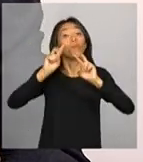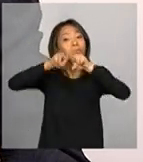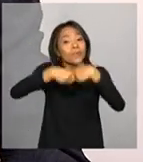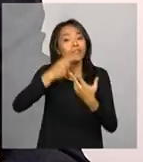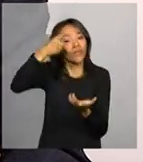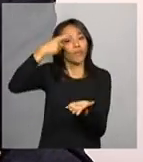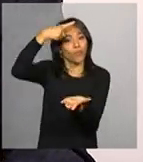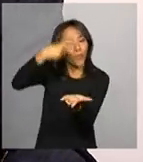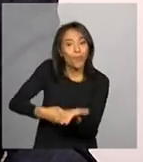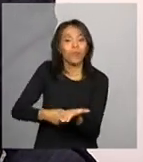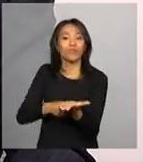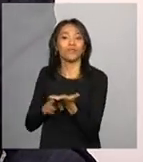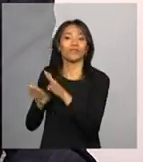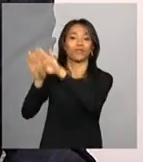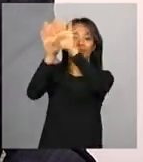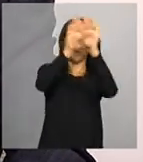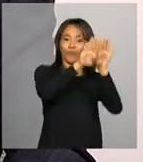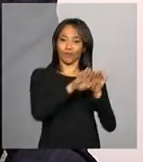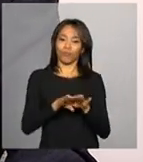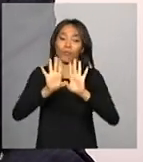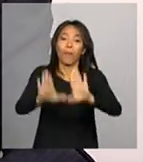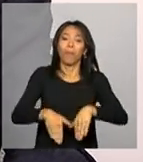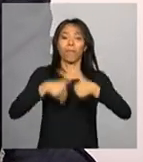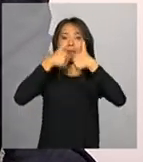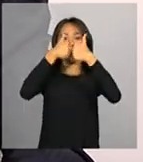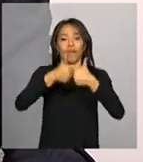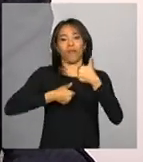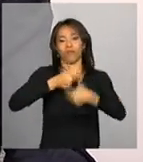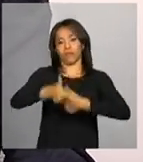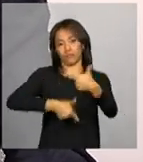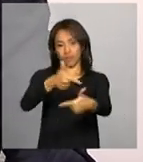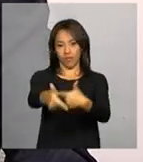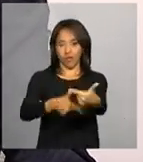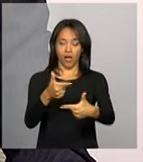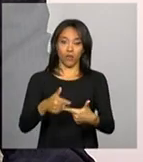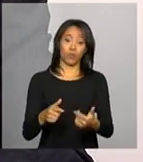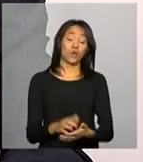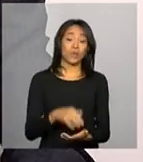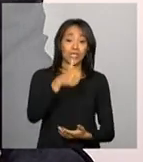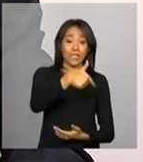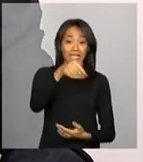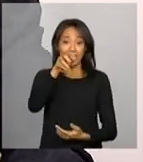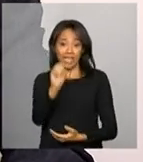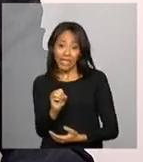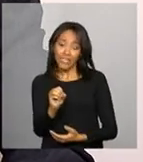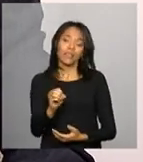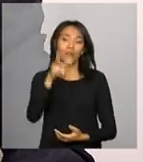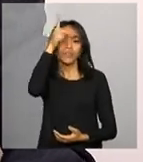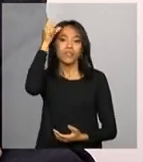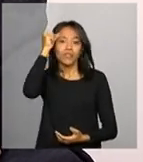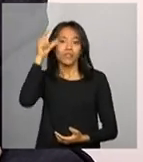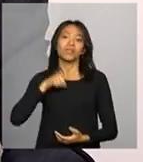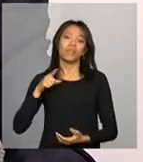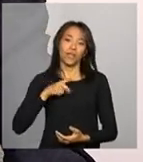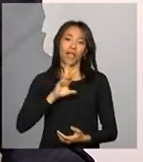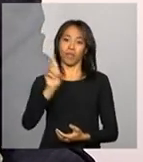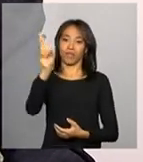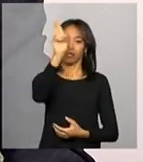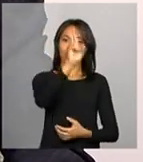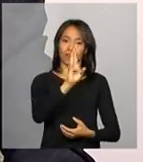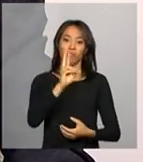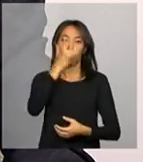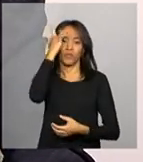eu passei aprimoramento da gestão nós municípios os 5.000 170 municípios representados pelo colegiado ao